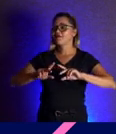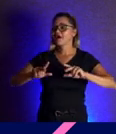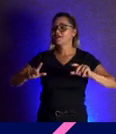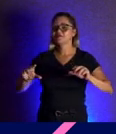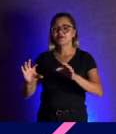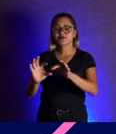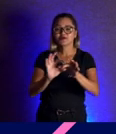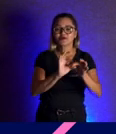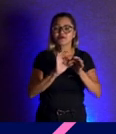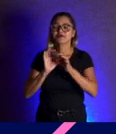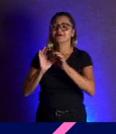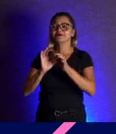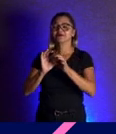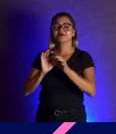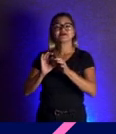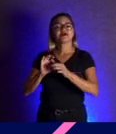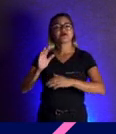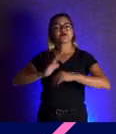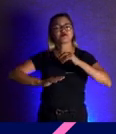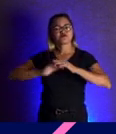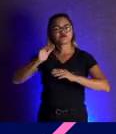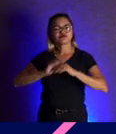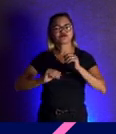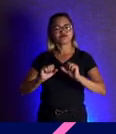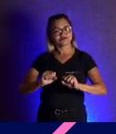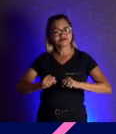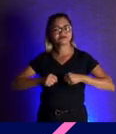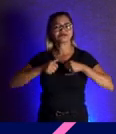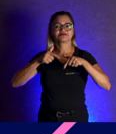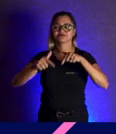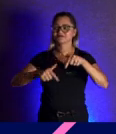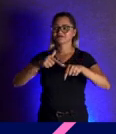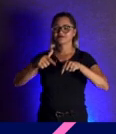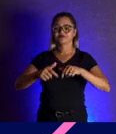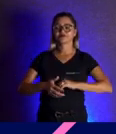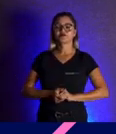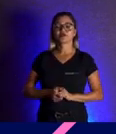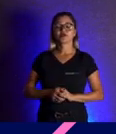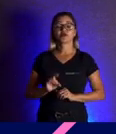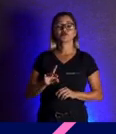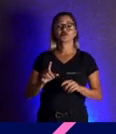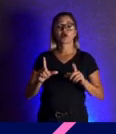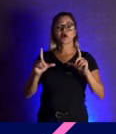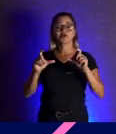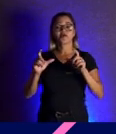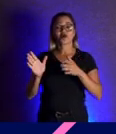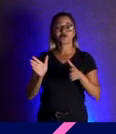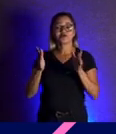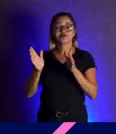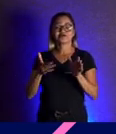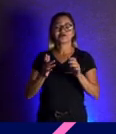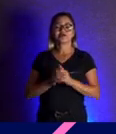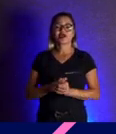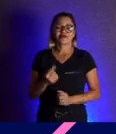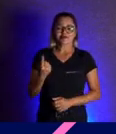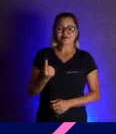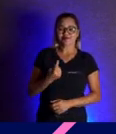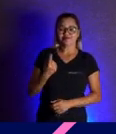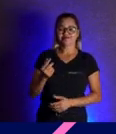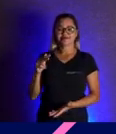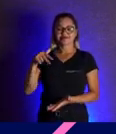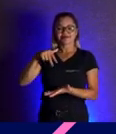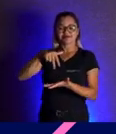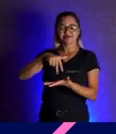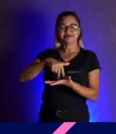envolvida. São muitas mãos. Então, obviamente, né, não só as fotos, mas também não quero ficar sozinha nesse palco